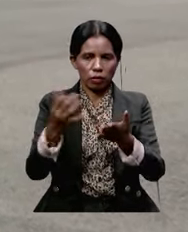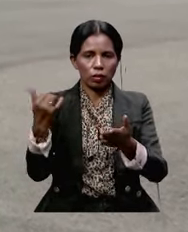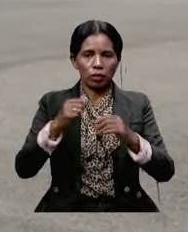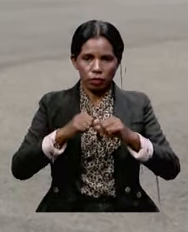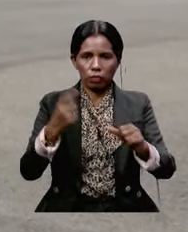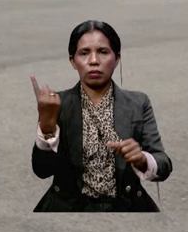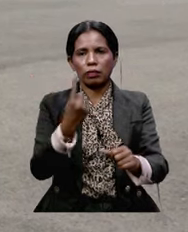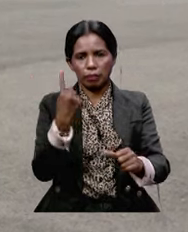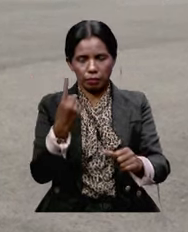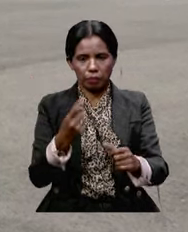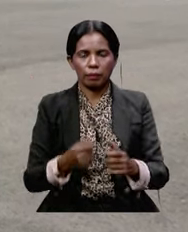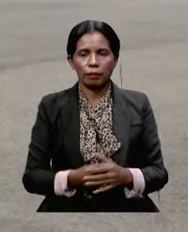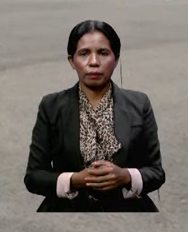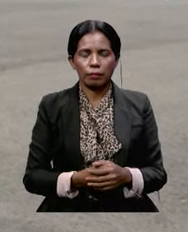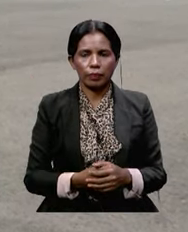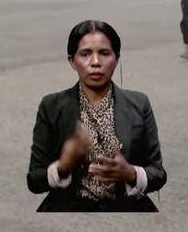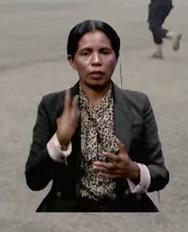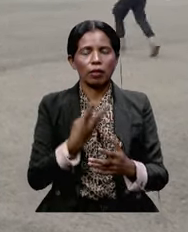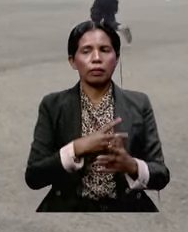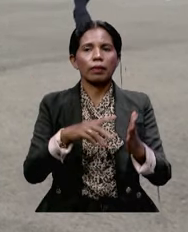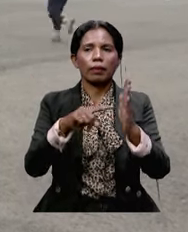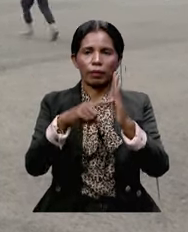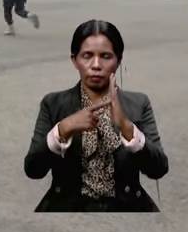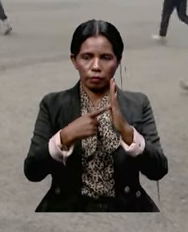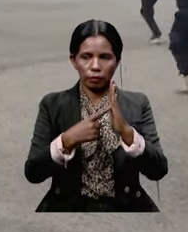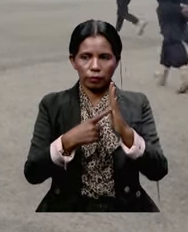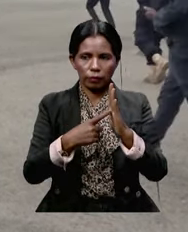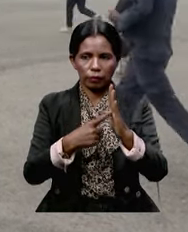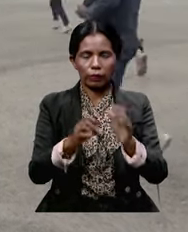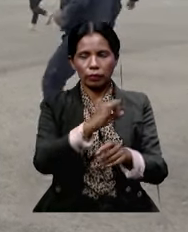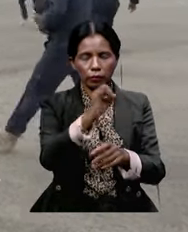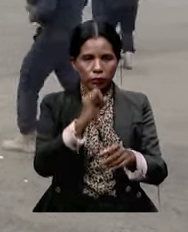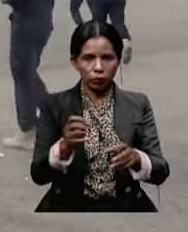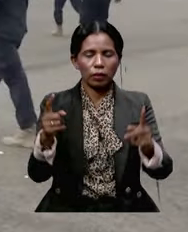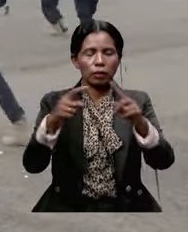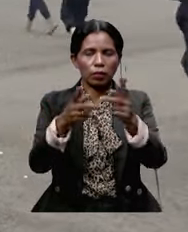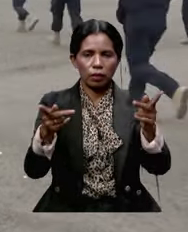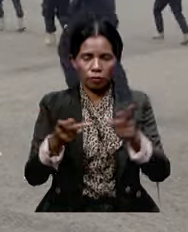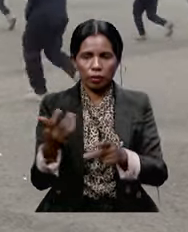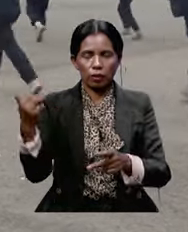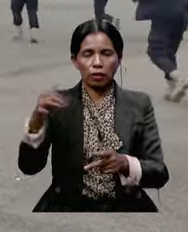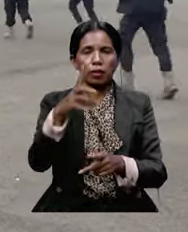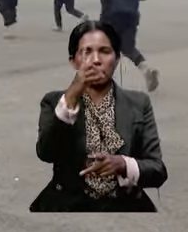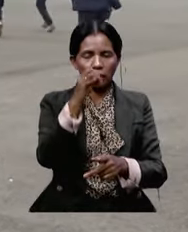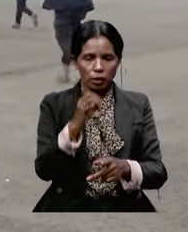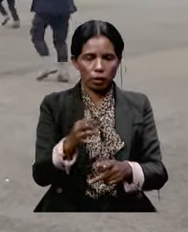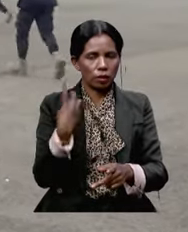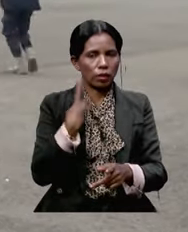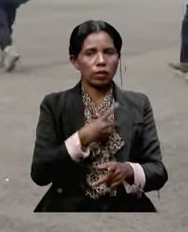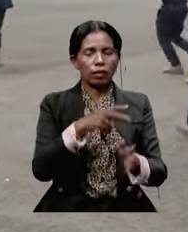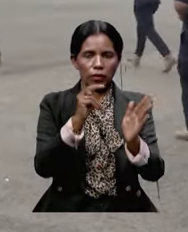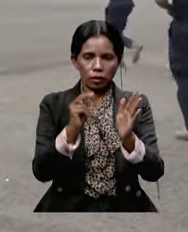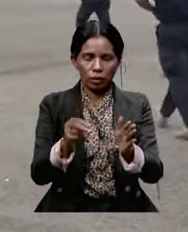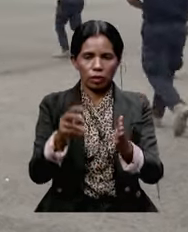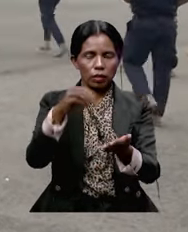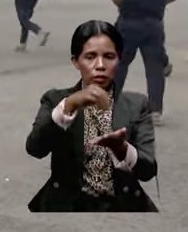Fatin, e estamos começando a identificar para Fatin ser nebema, que a Dili Lara nebema que está precisa,